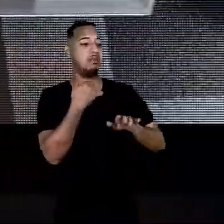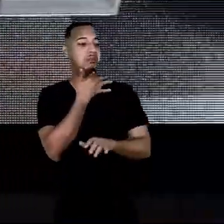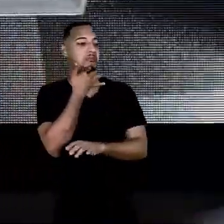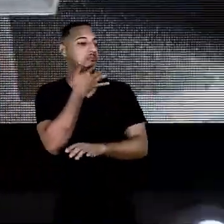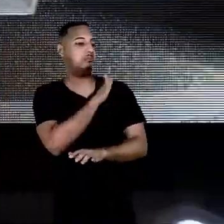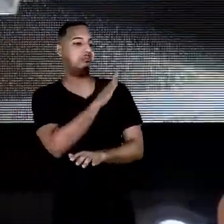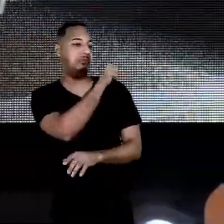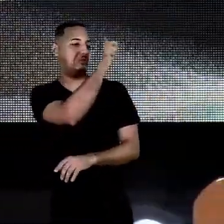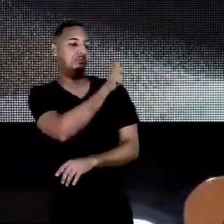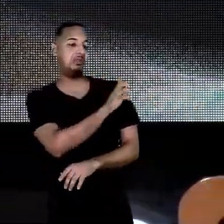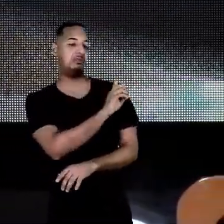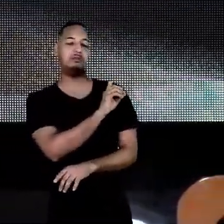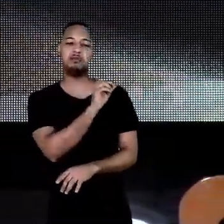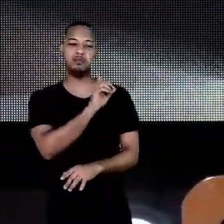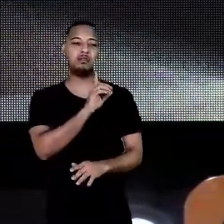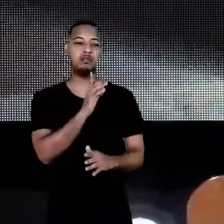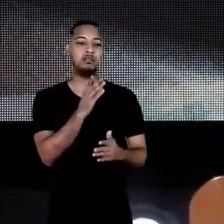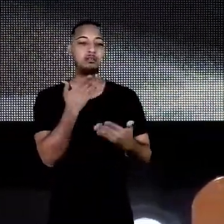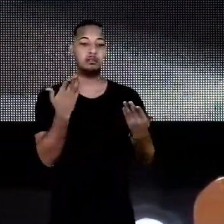conheço.